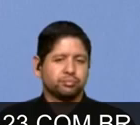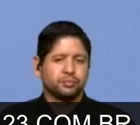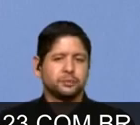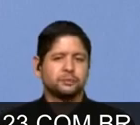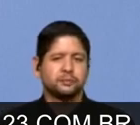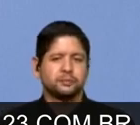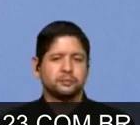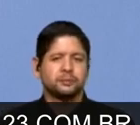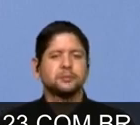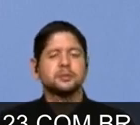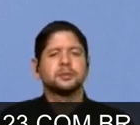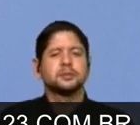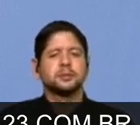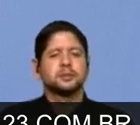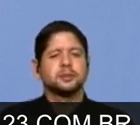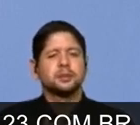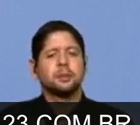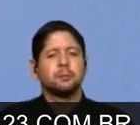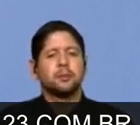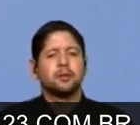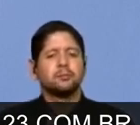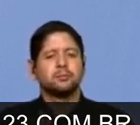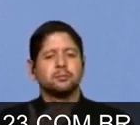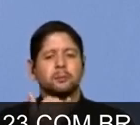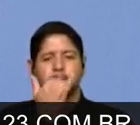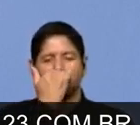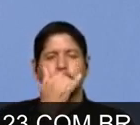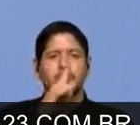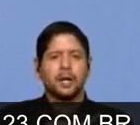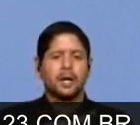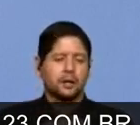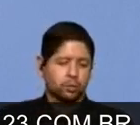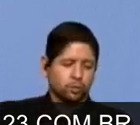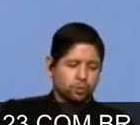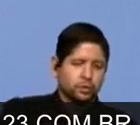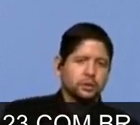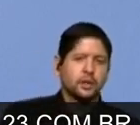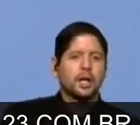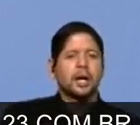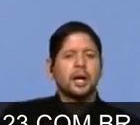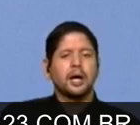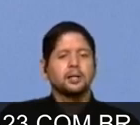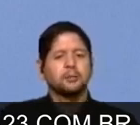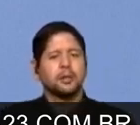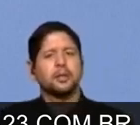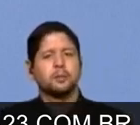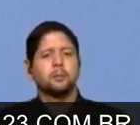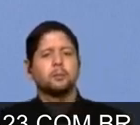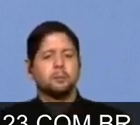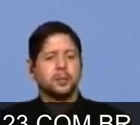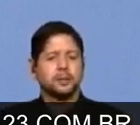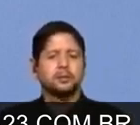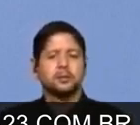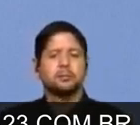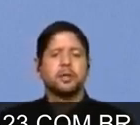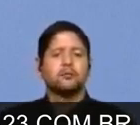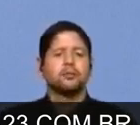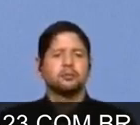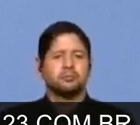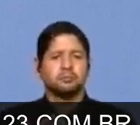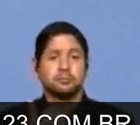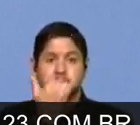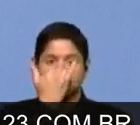comuns. Os ambientes que acontecem mais ocorrências graves são na cozinha, área de serviço e banheiros. Em caso de